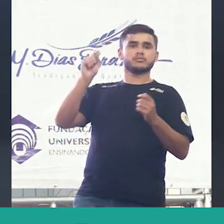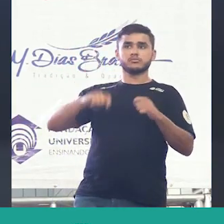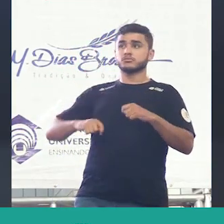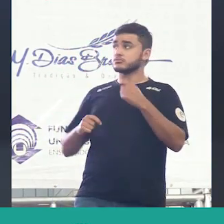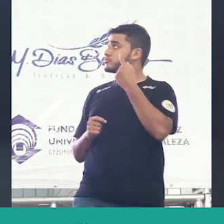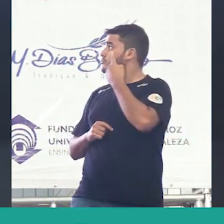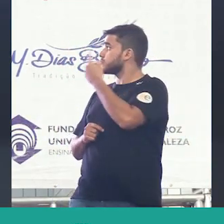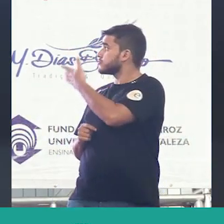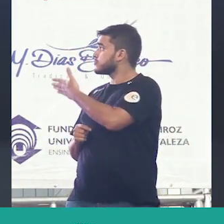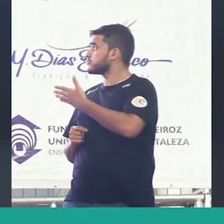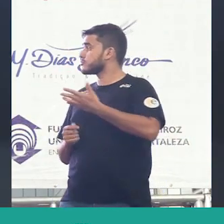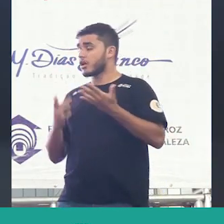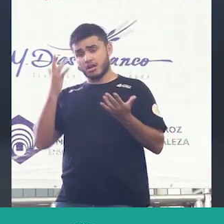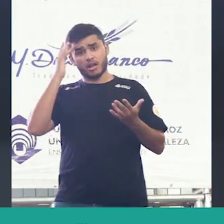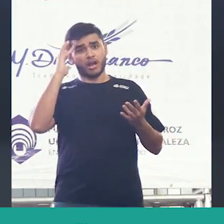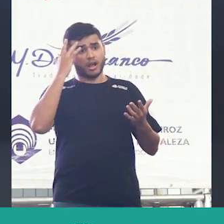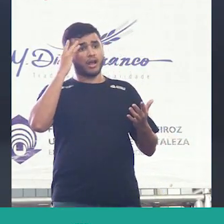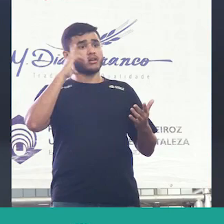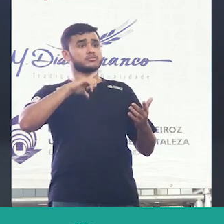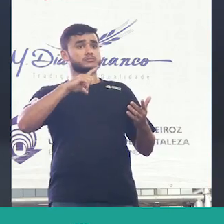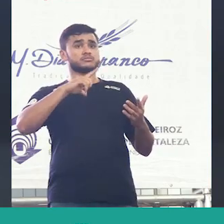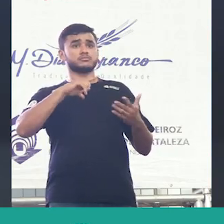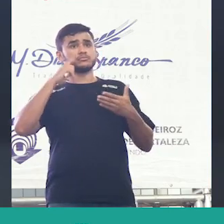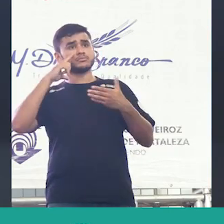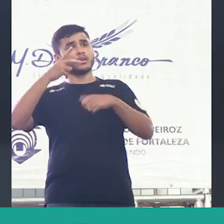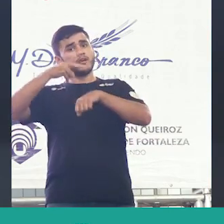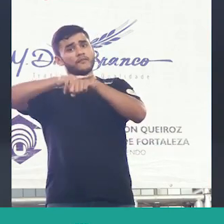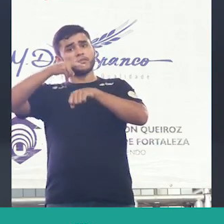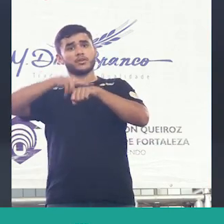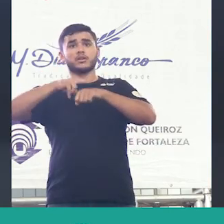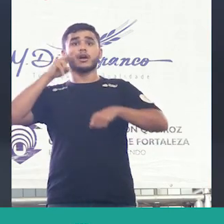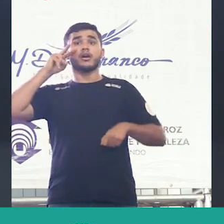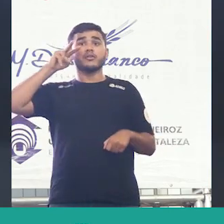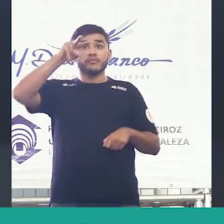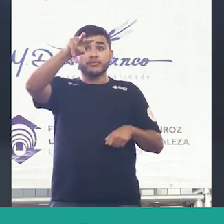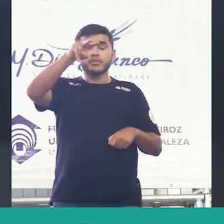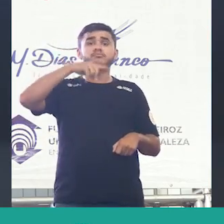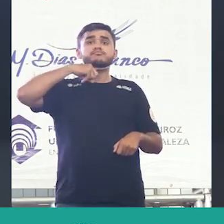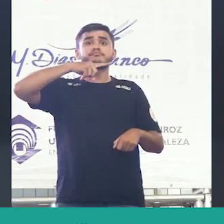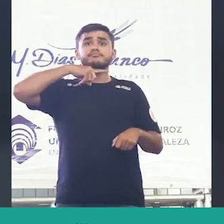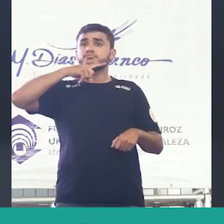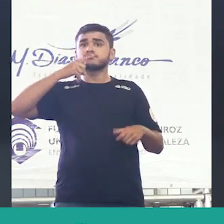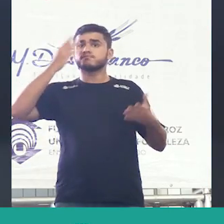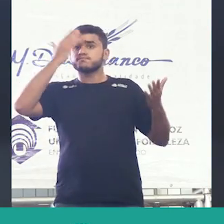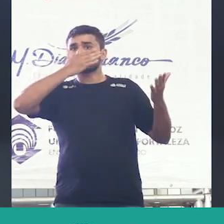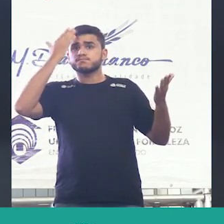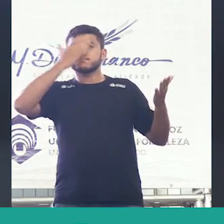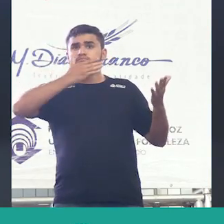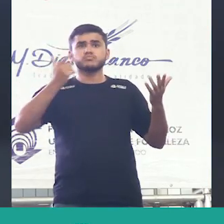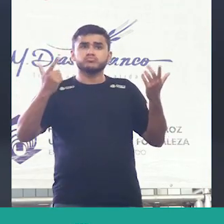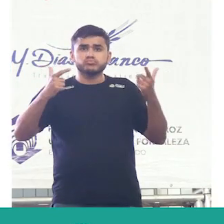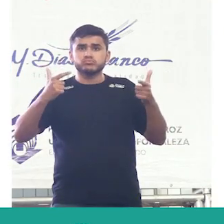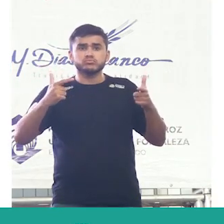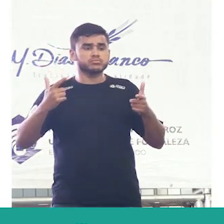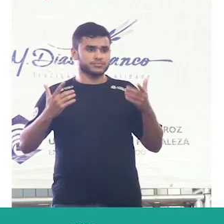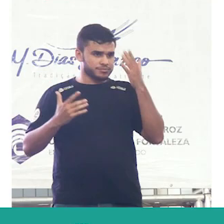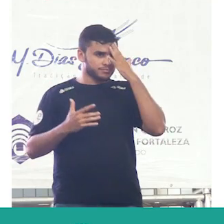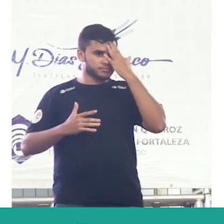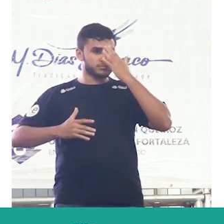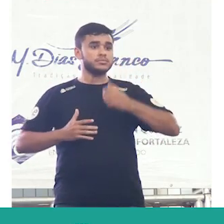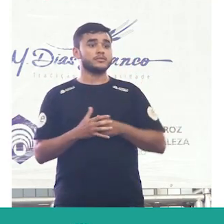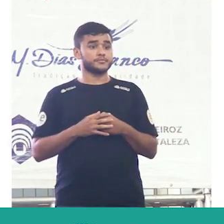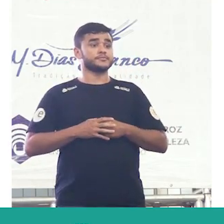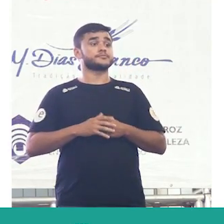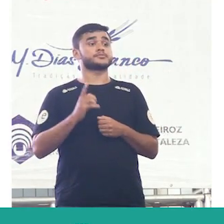Não sei. Eu suponho que tenha vidro. Porque eu não vejo vidro transparente. Então, vamos lá. Você